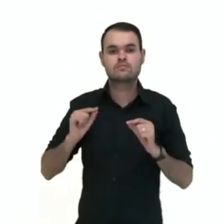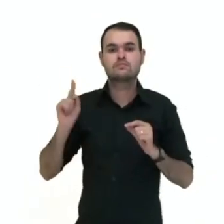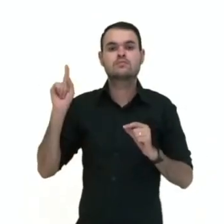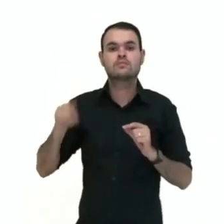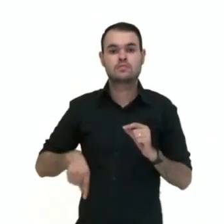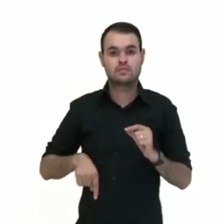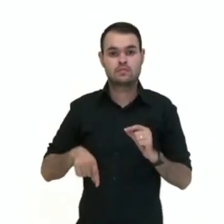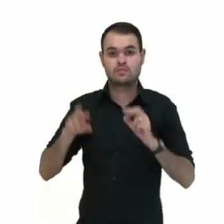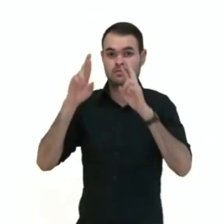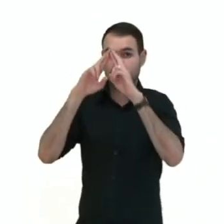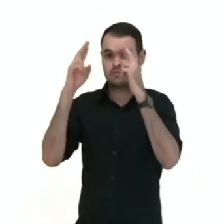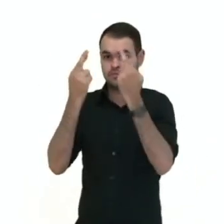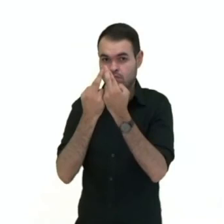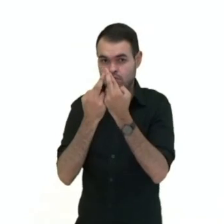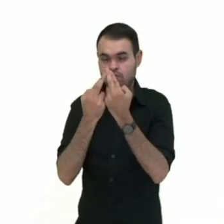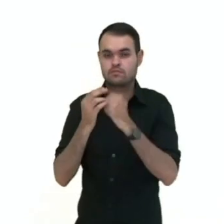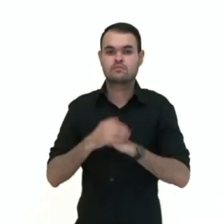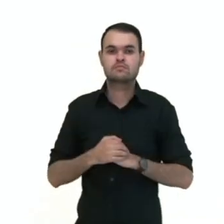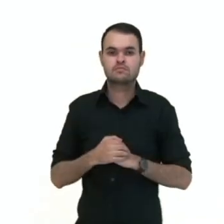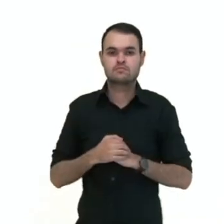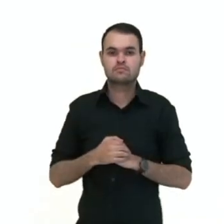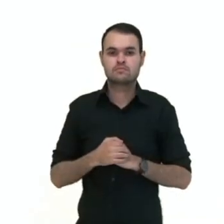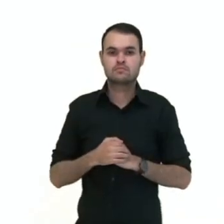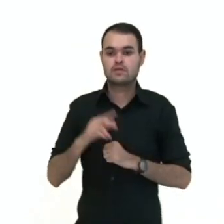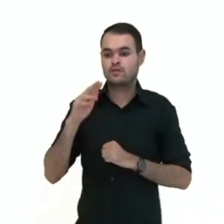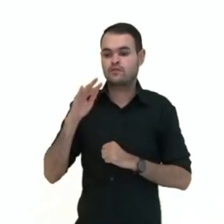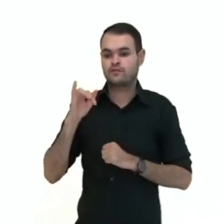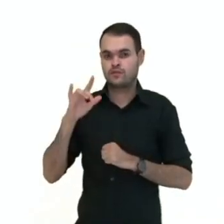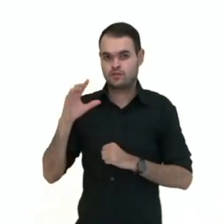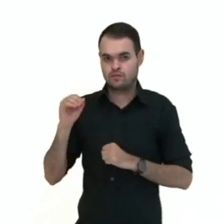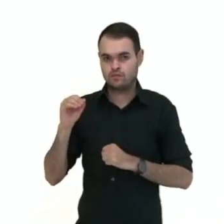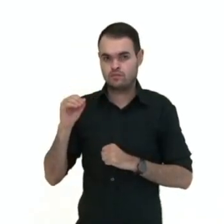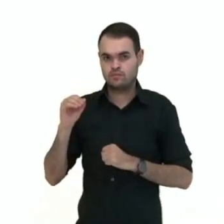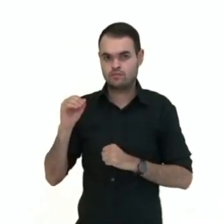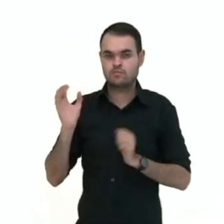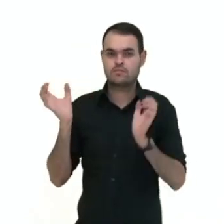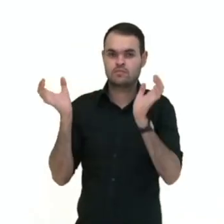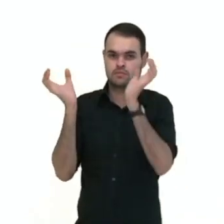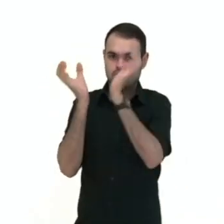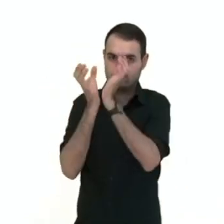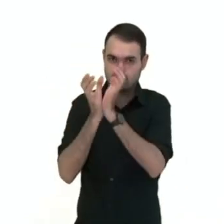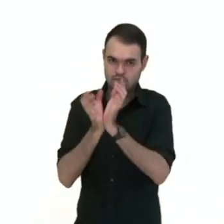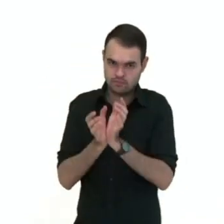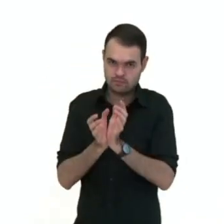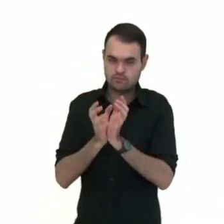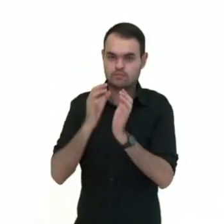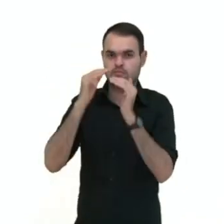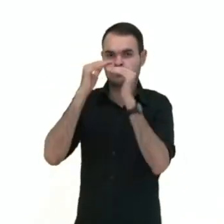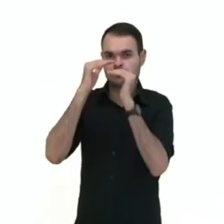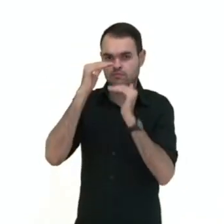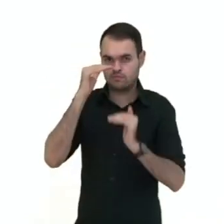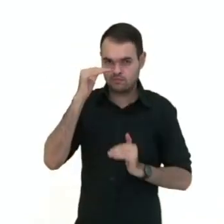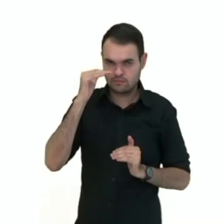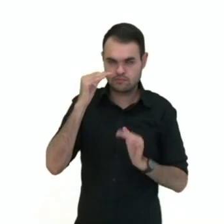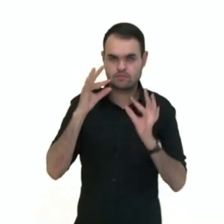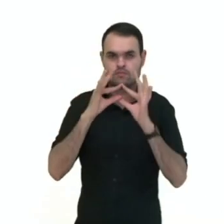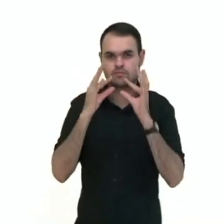são reino, filo, classe, ordem,